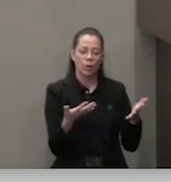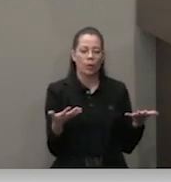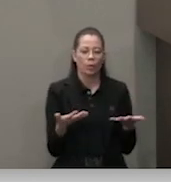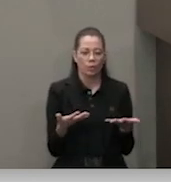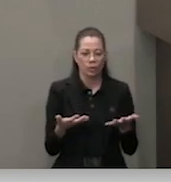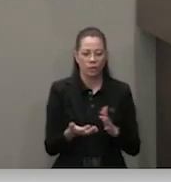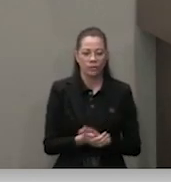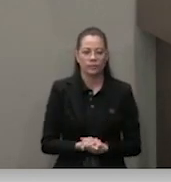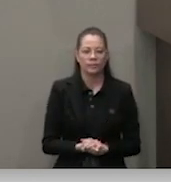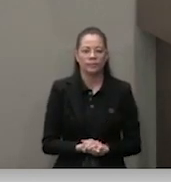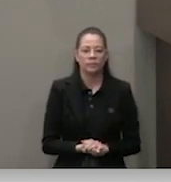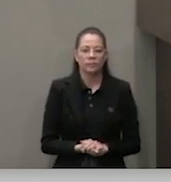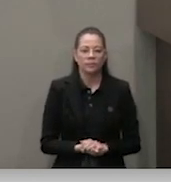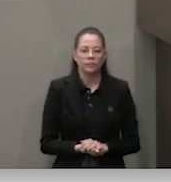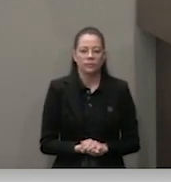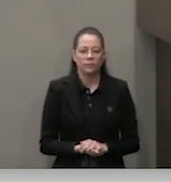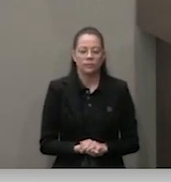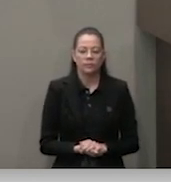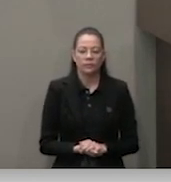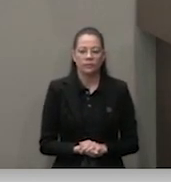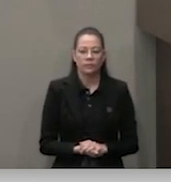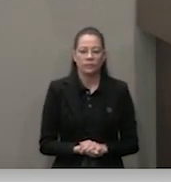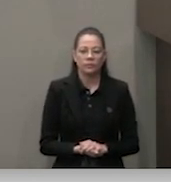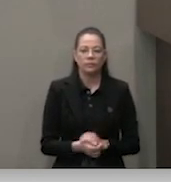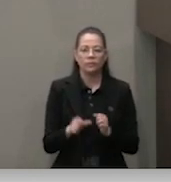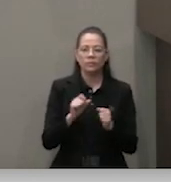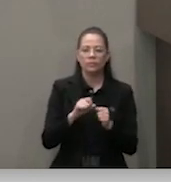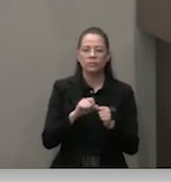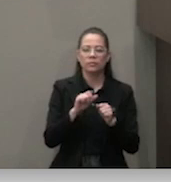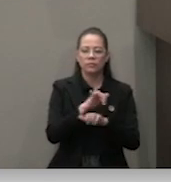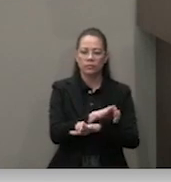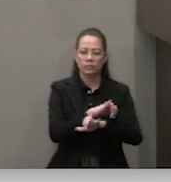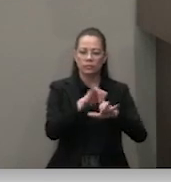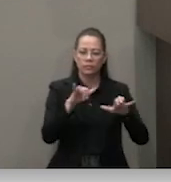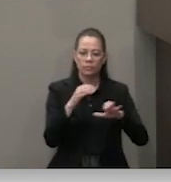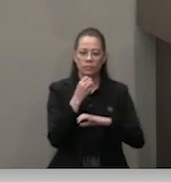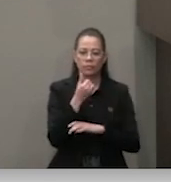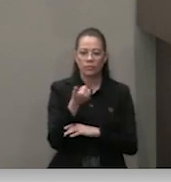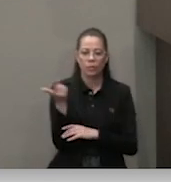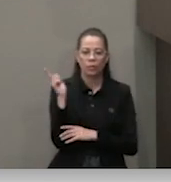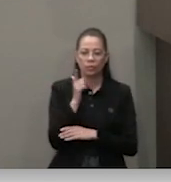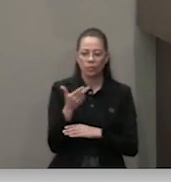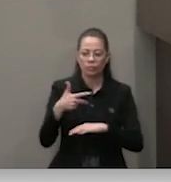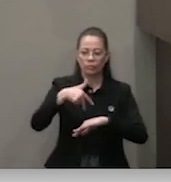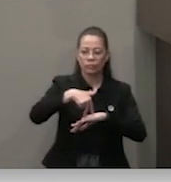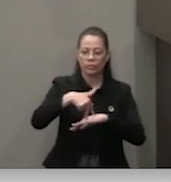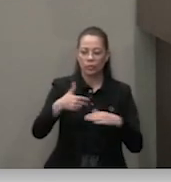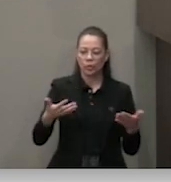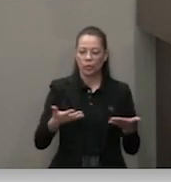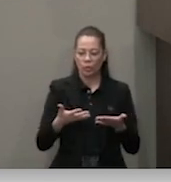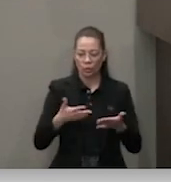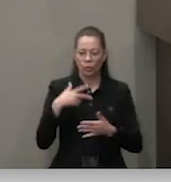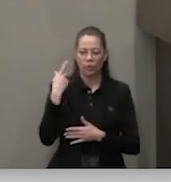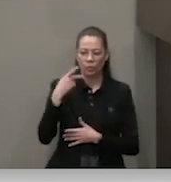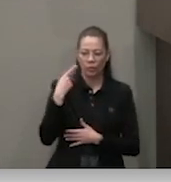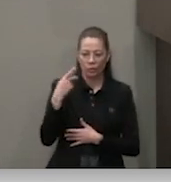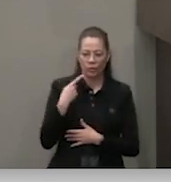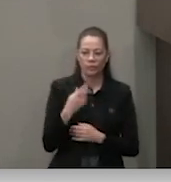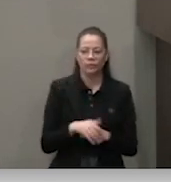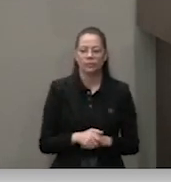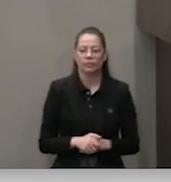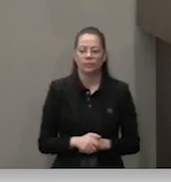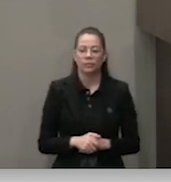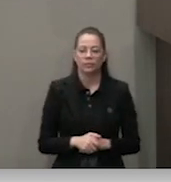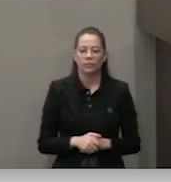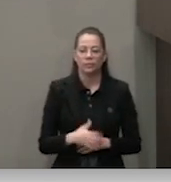a fazer uma campanha boa né e chegar aqui hoje estando eu Vereador vereadora Regina